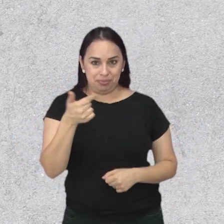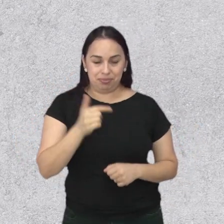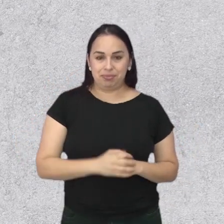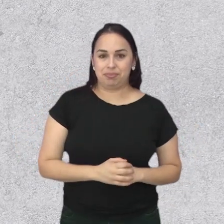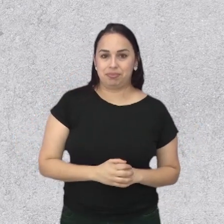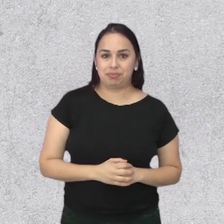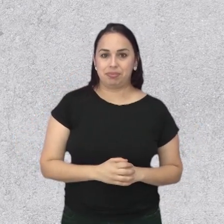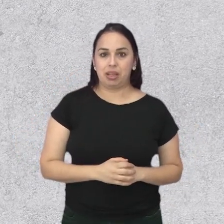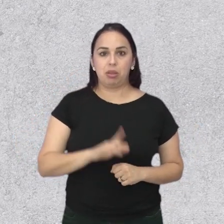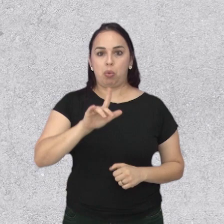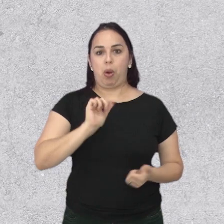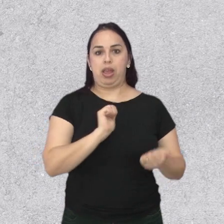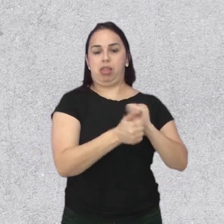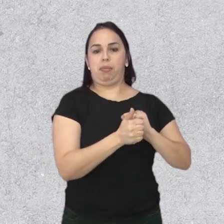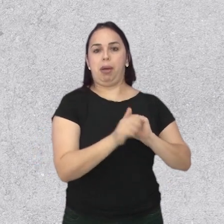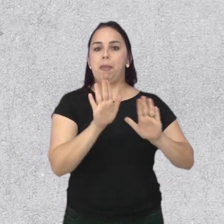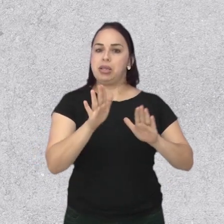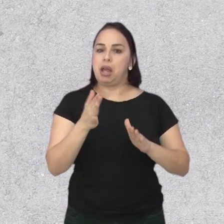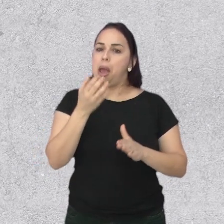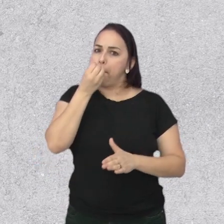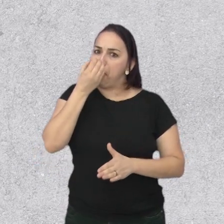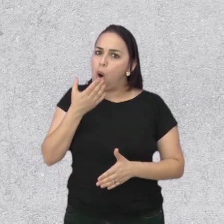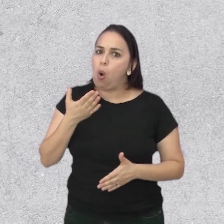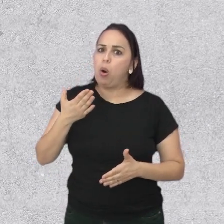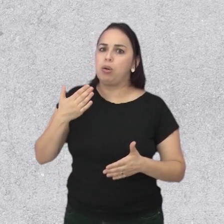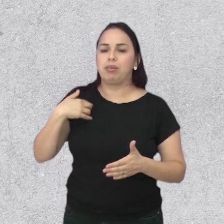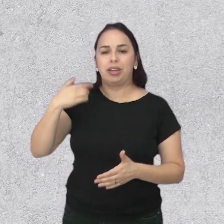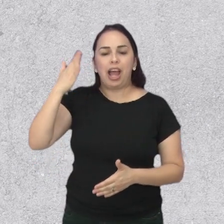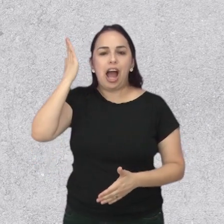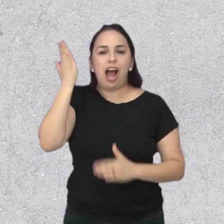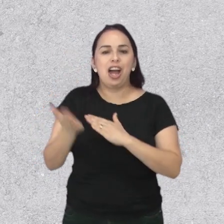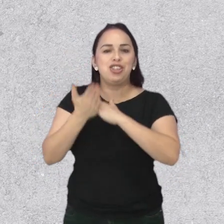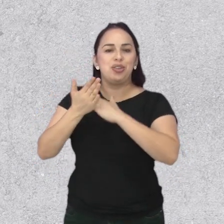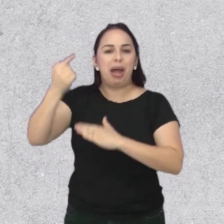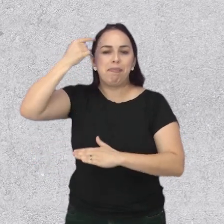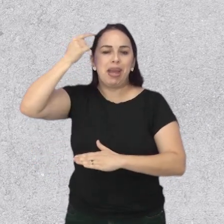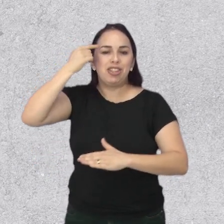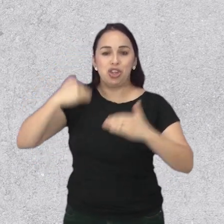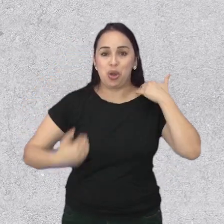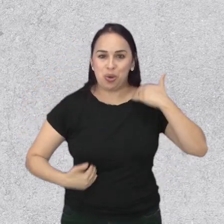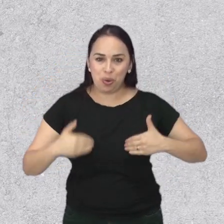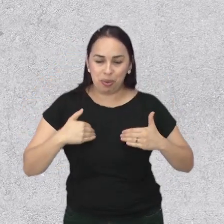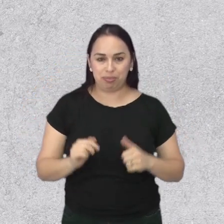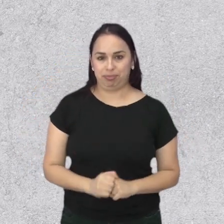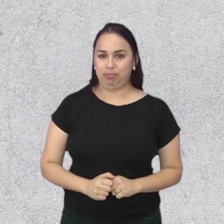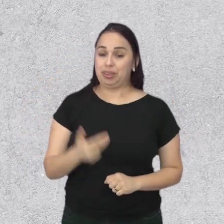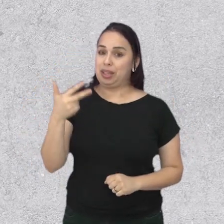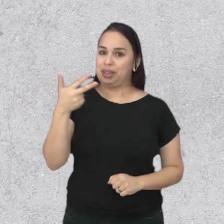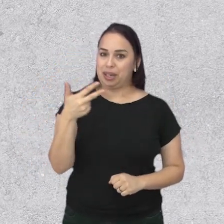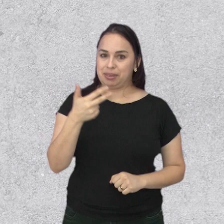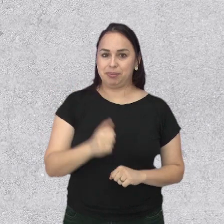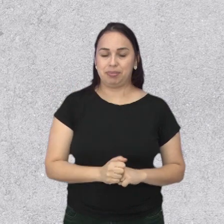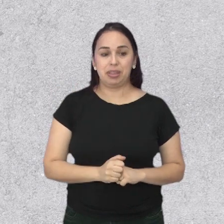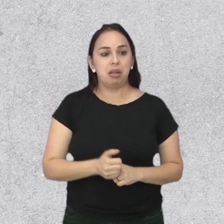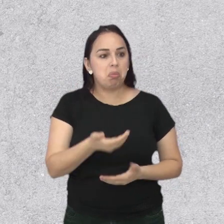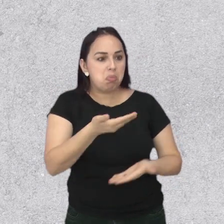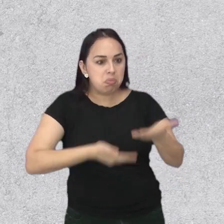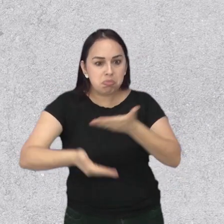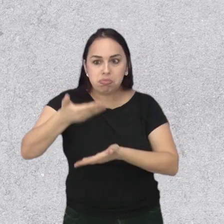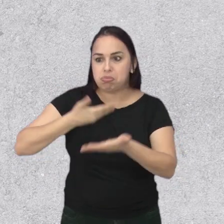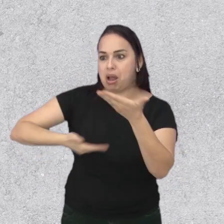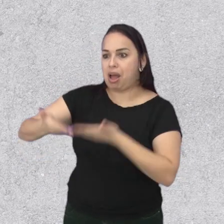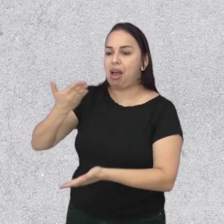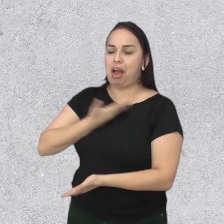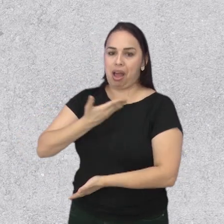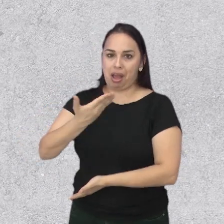2. Teatro não é esporte, mas é uma boa ginástica para a mente e para o corpo. 3. É um bom lugar para fazer